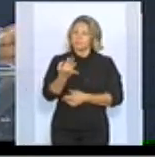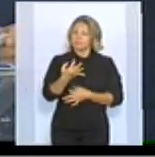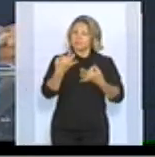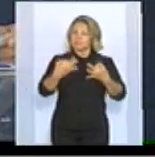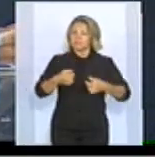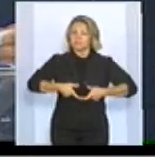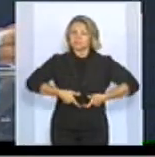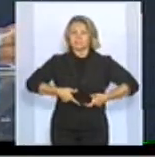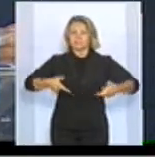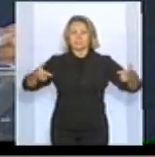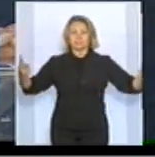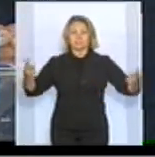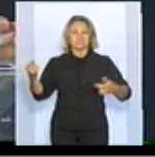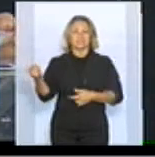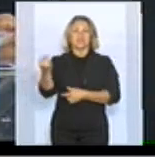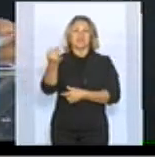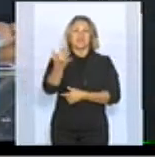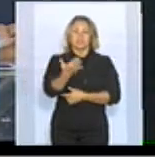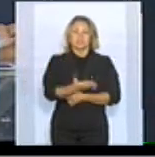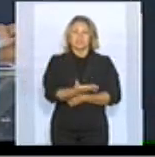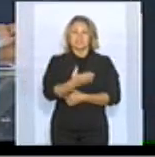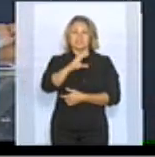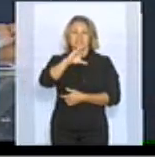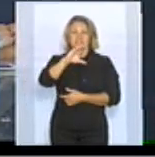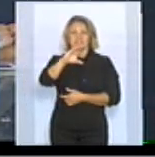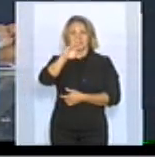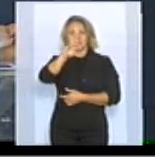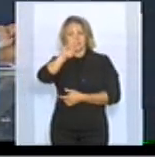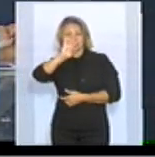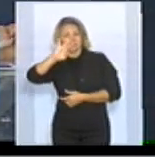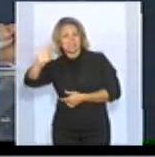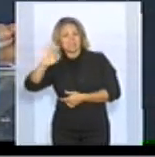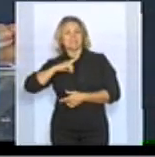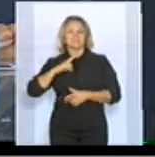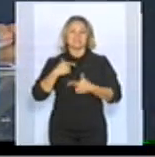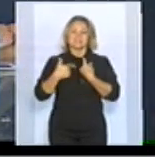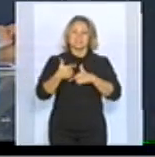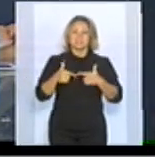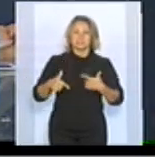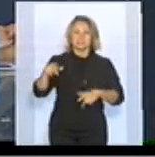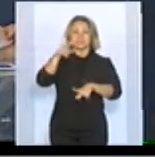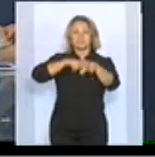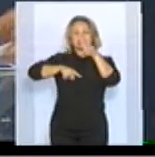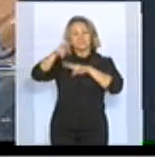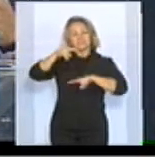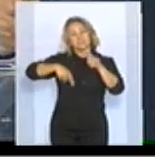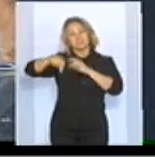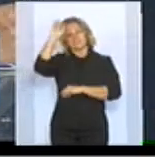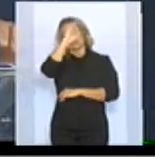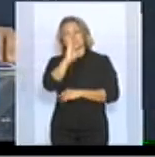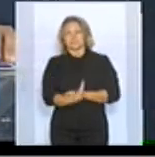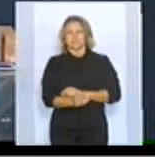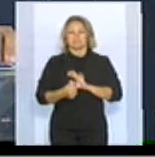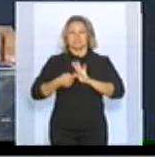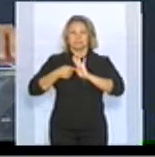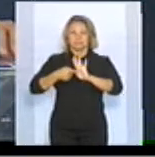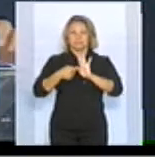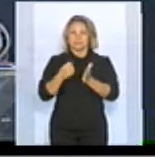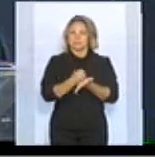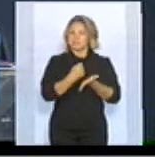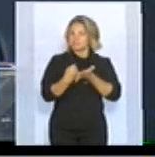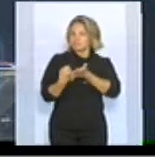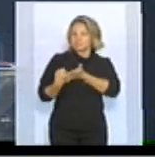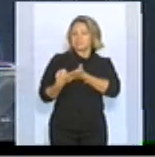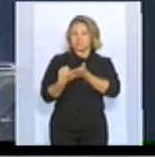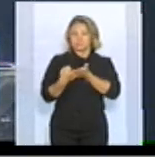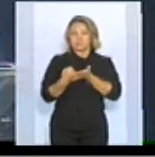de crescimento do número de CRTs requeridos de obras audiovisuais brasileiras, são certificados de registro de título.